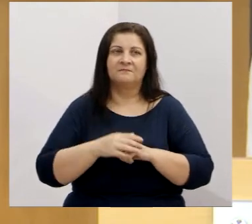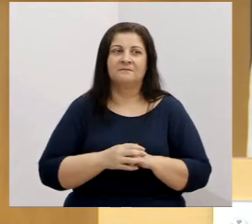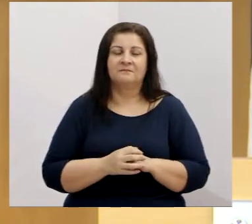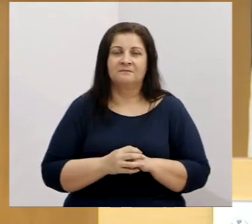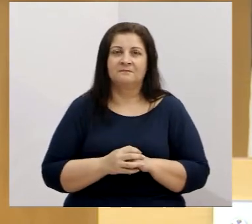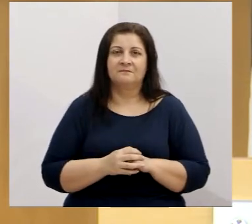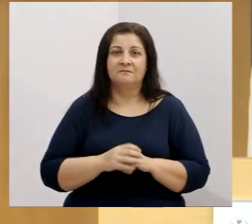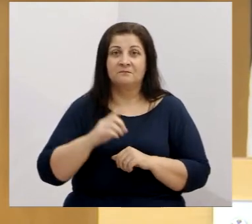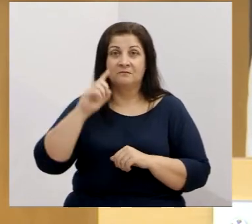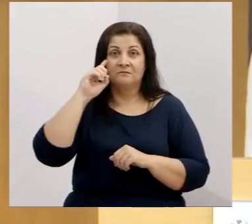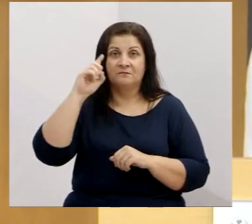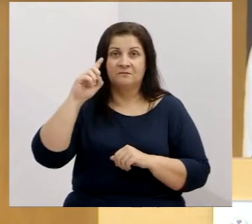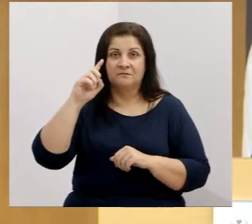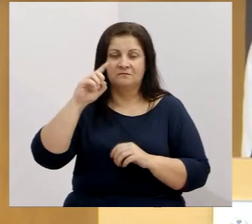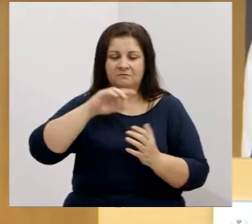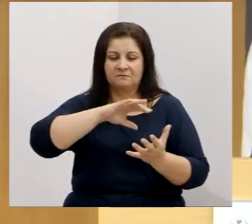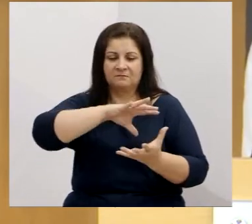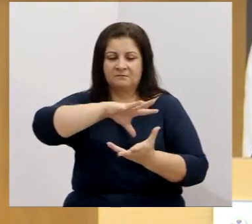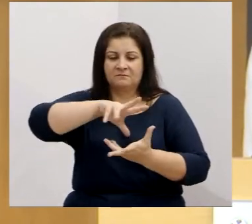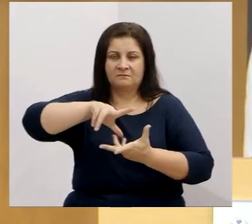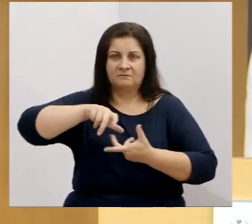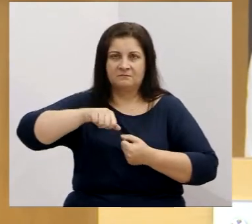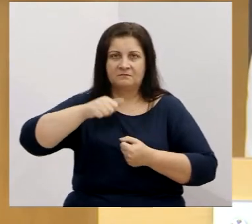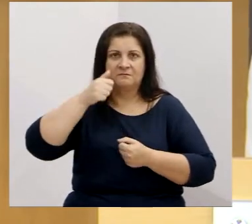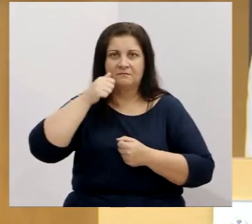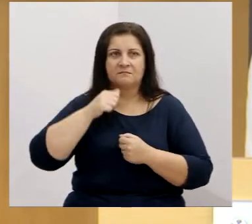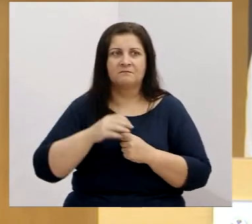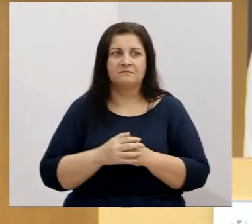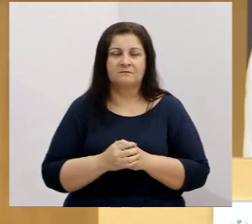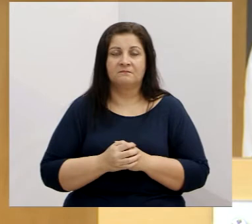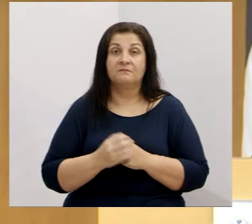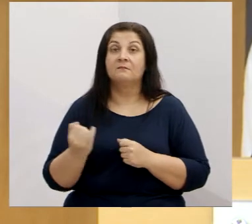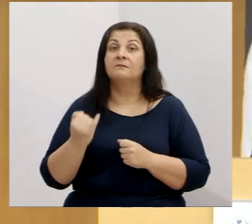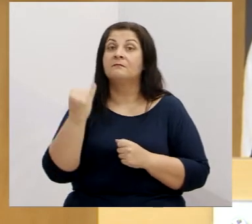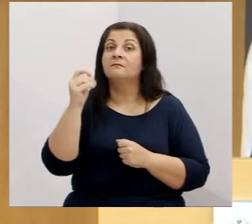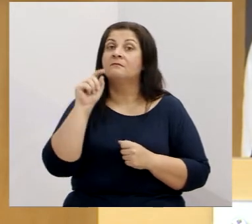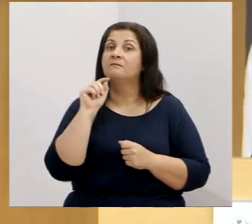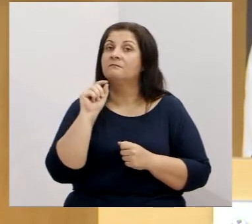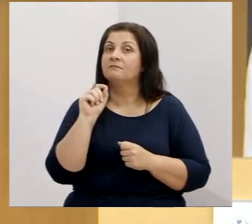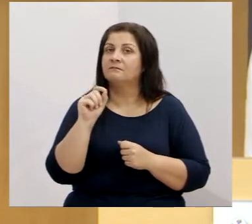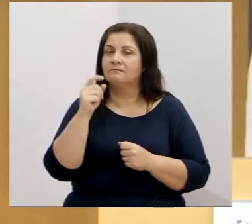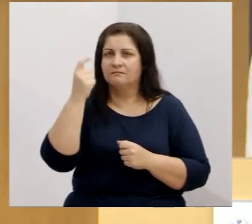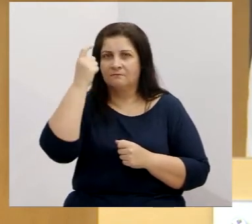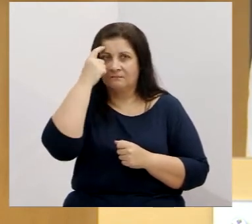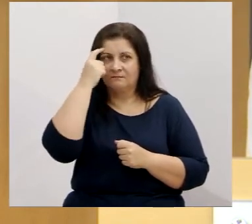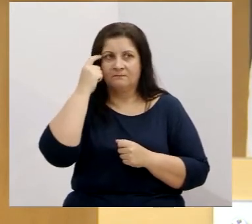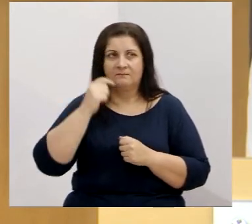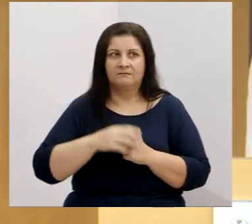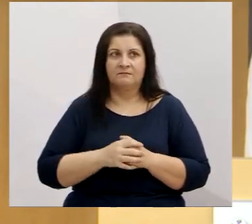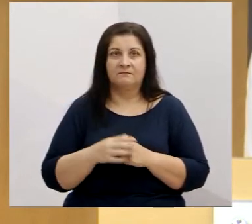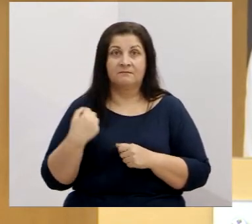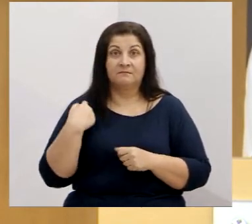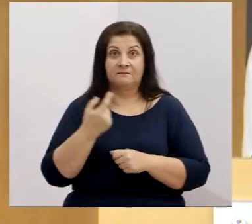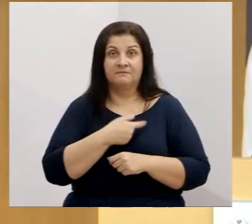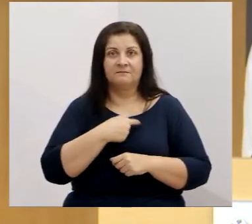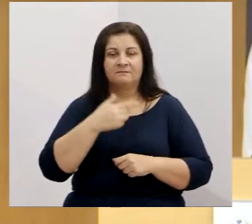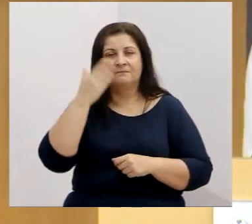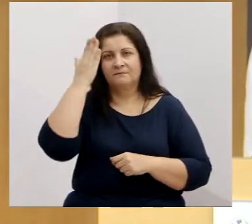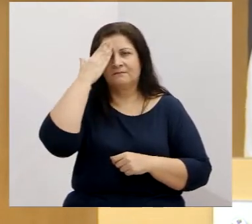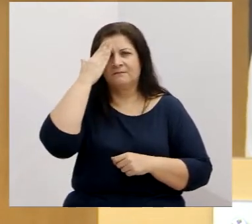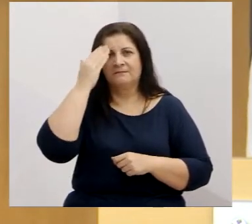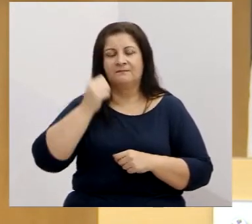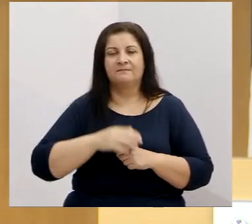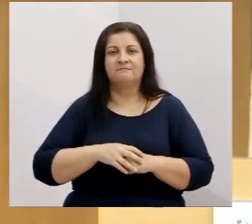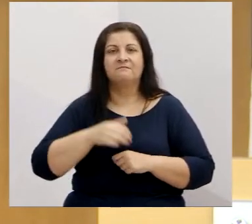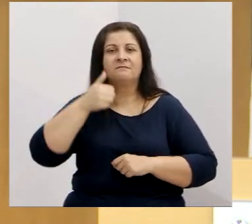o dia internacional da mulher é importante sempre a gente refletir e a gente sabe que as